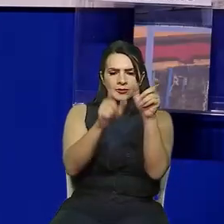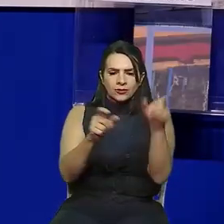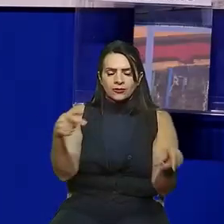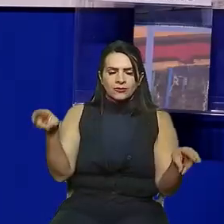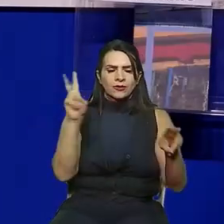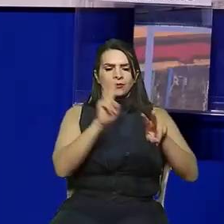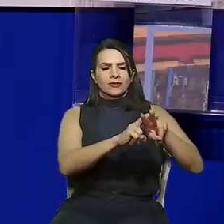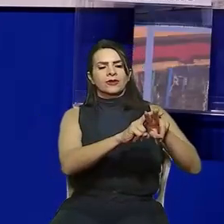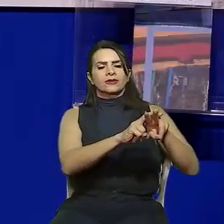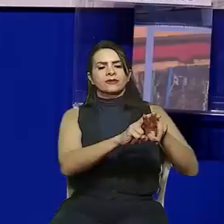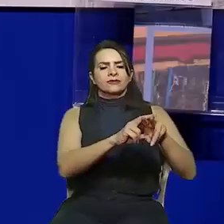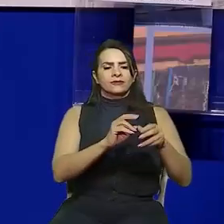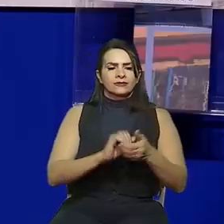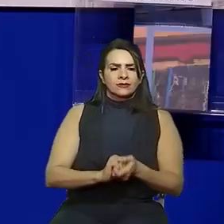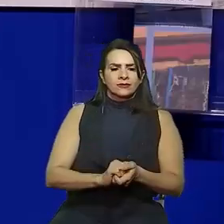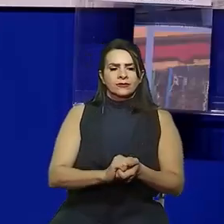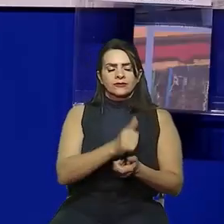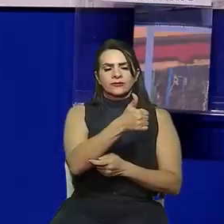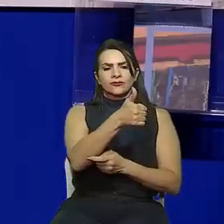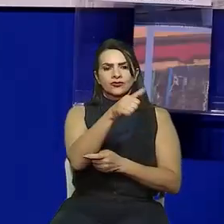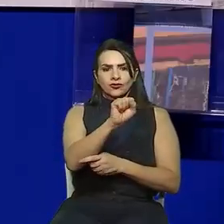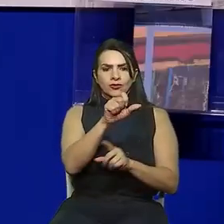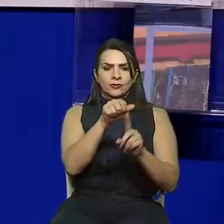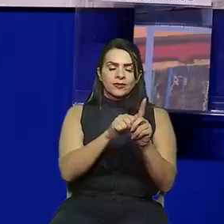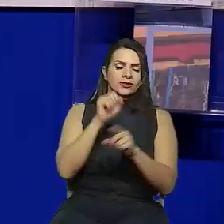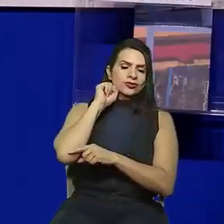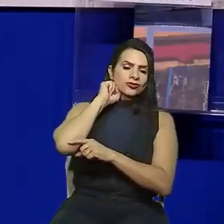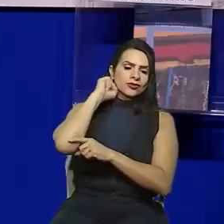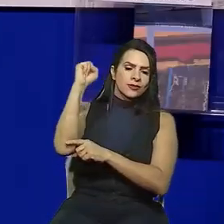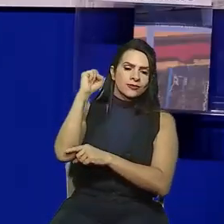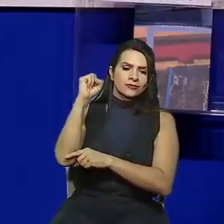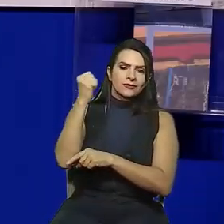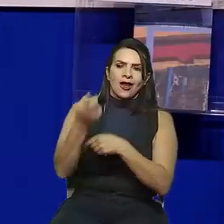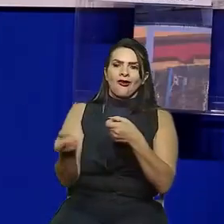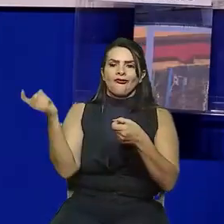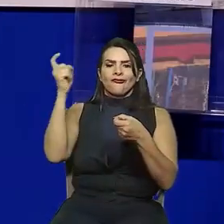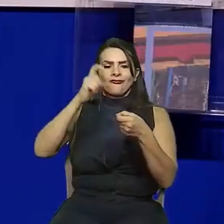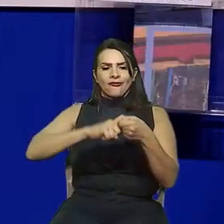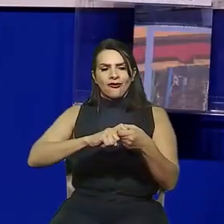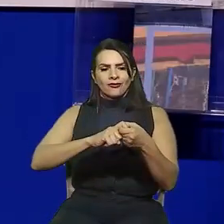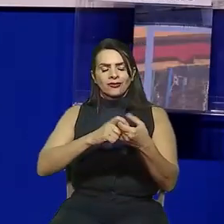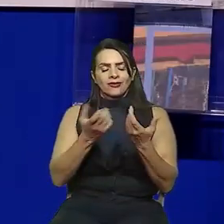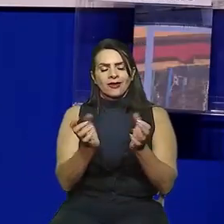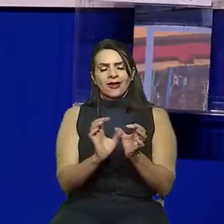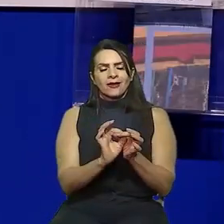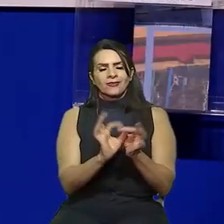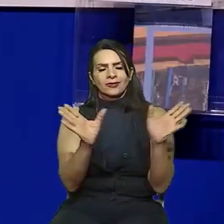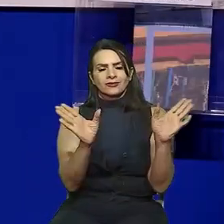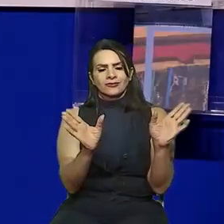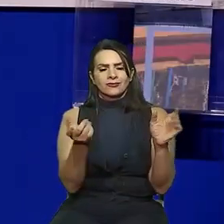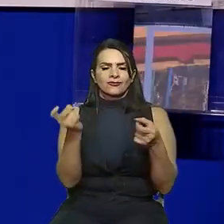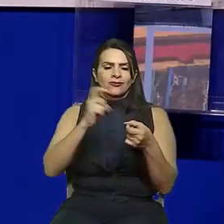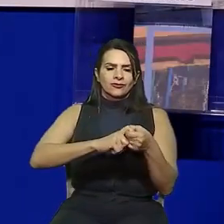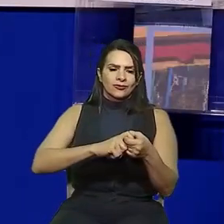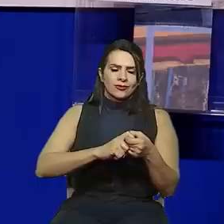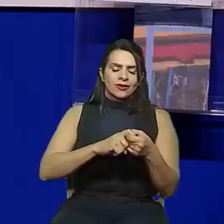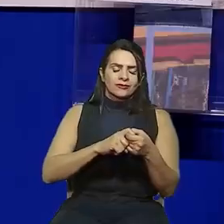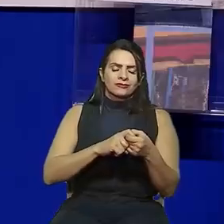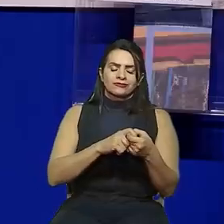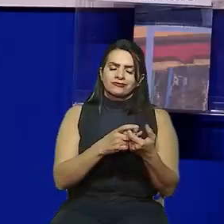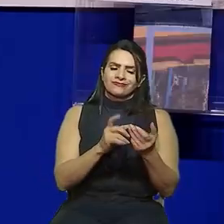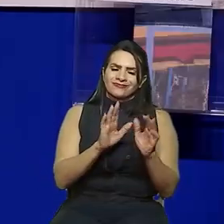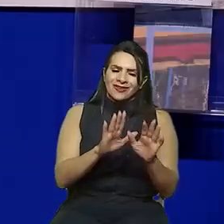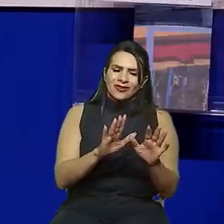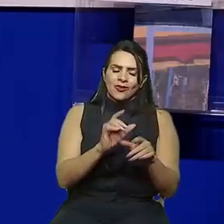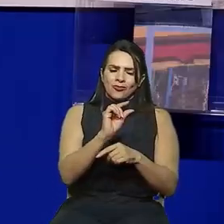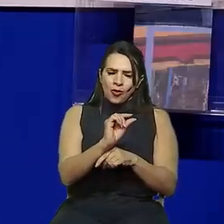dia 18 de abril, o jornal voltou a funcionar precariamente, mas estávamos lá para